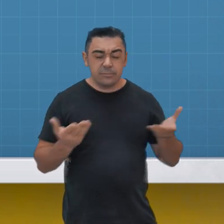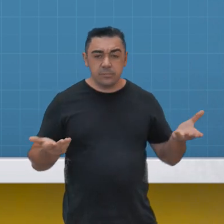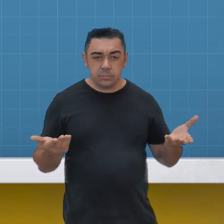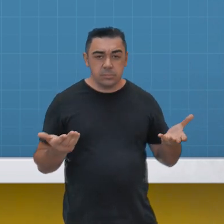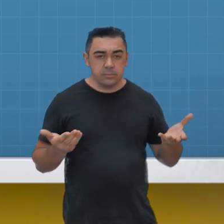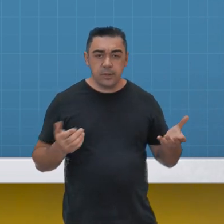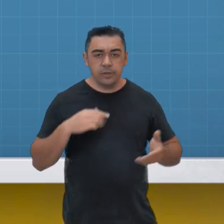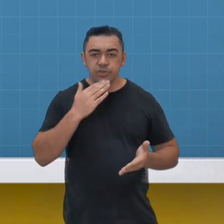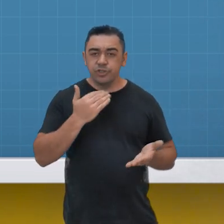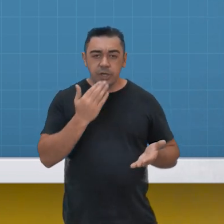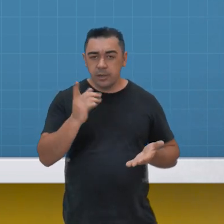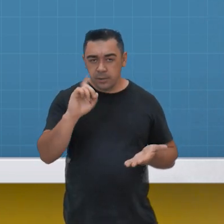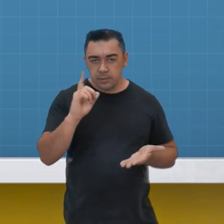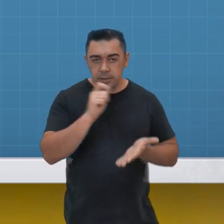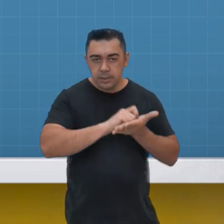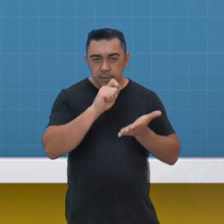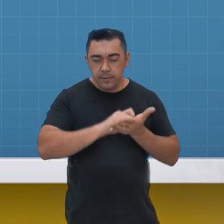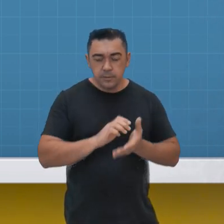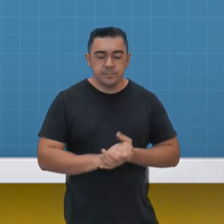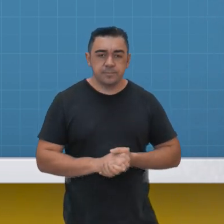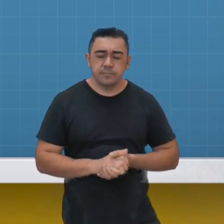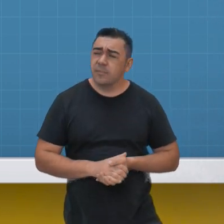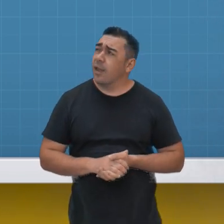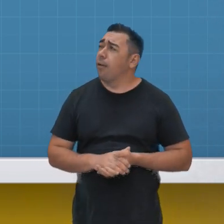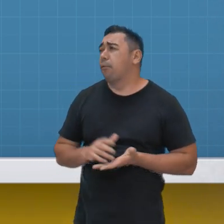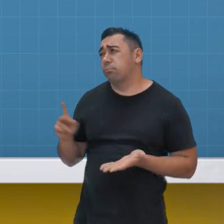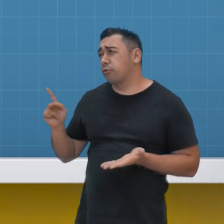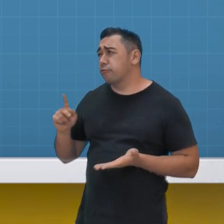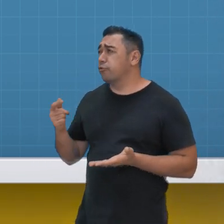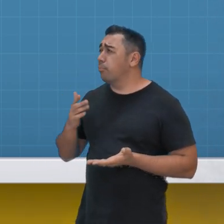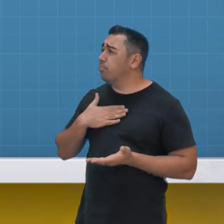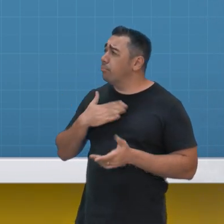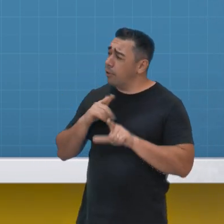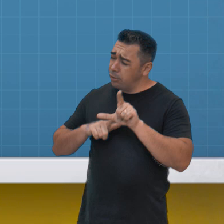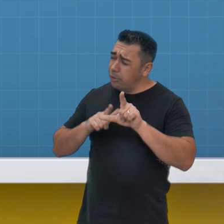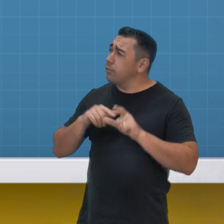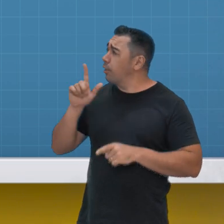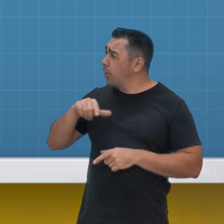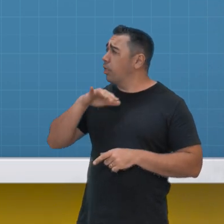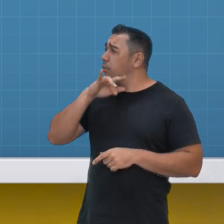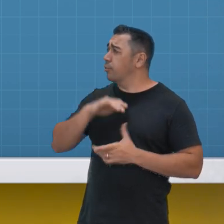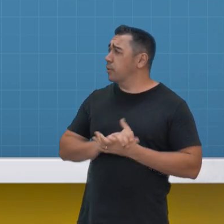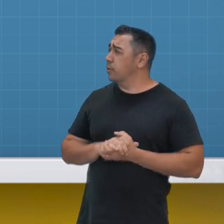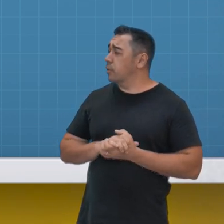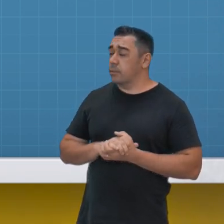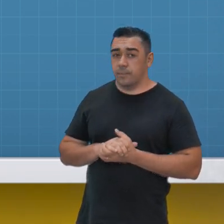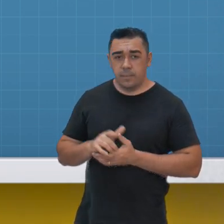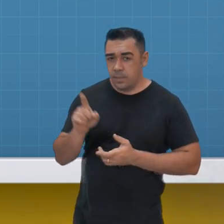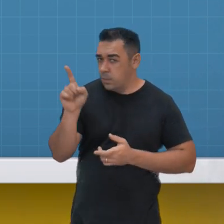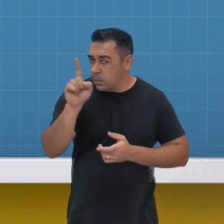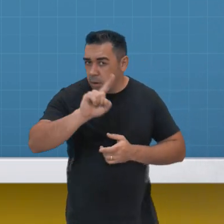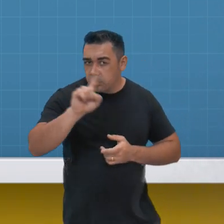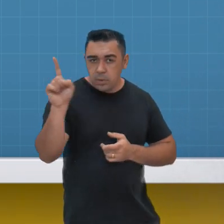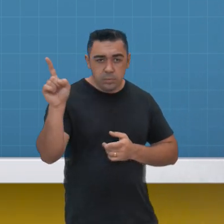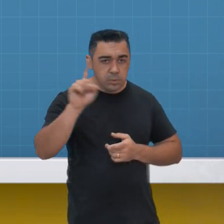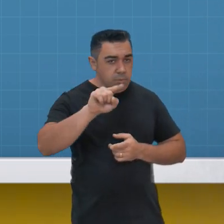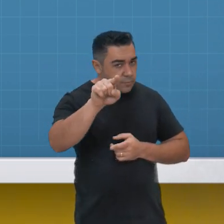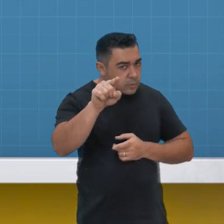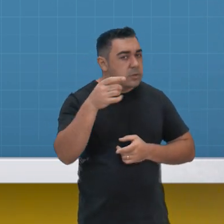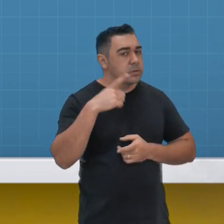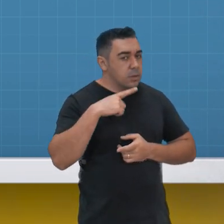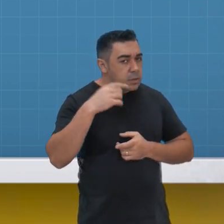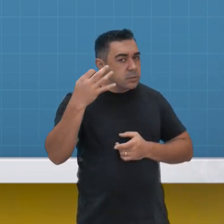entenda, não adianta escrever. Ah, professora, mas é que a minha letra é horrorosa. Te garanto que